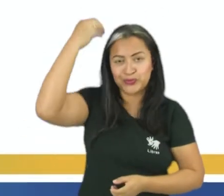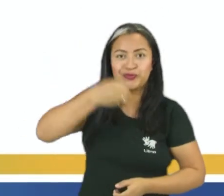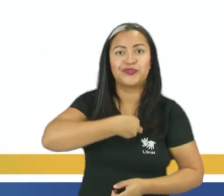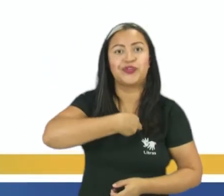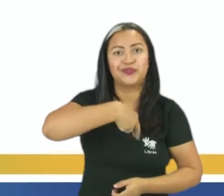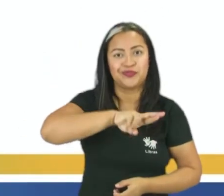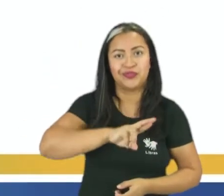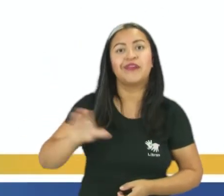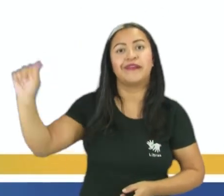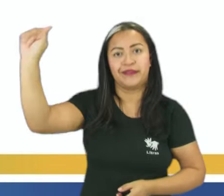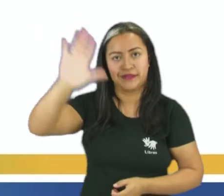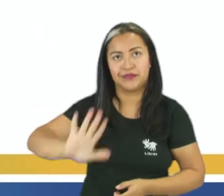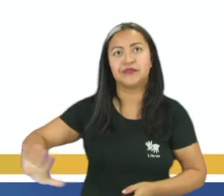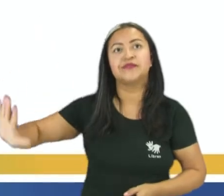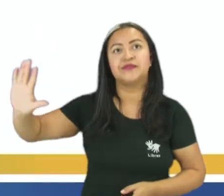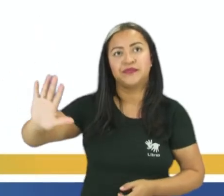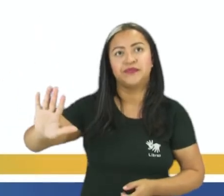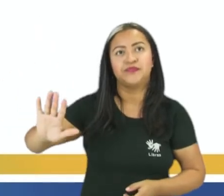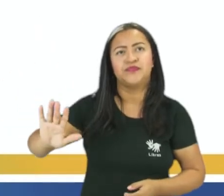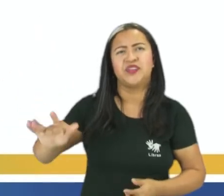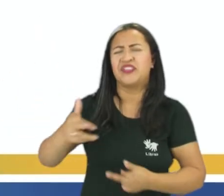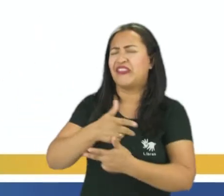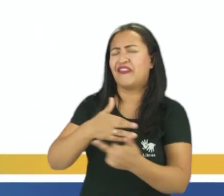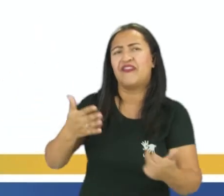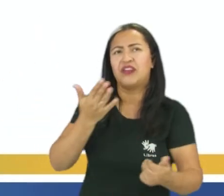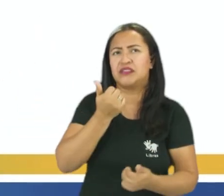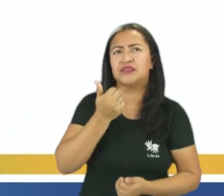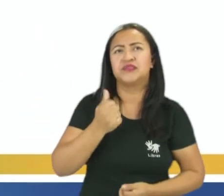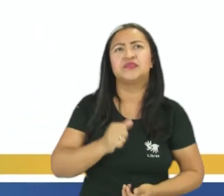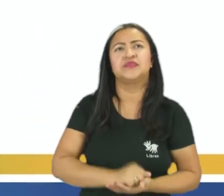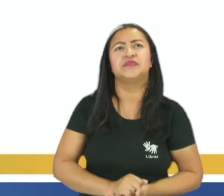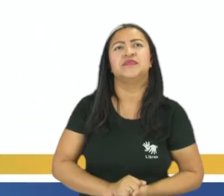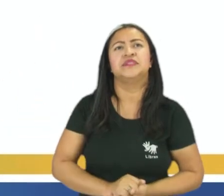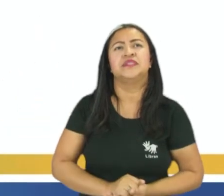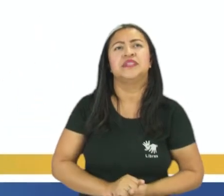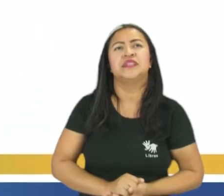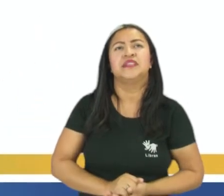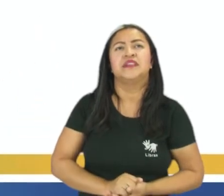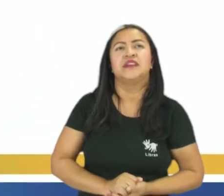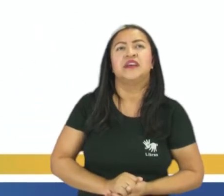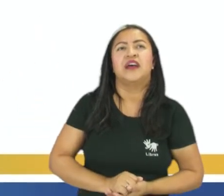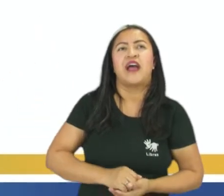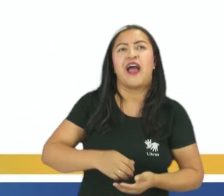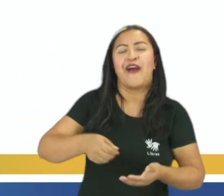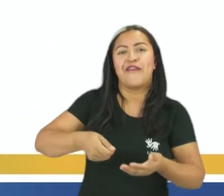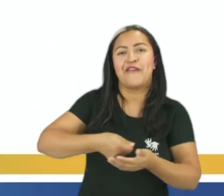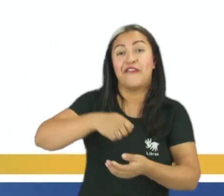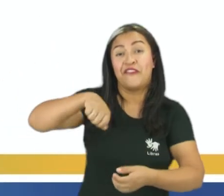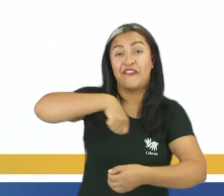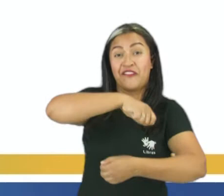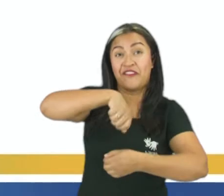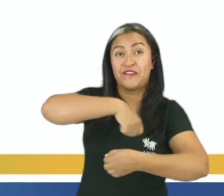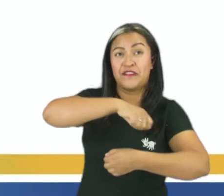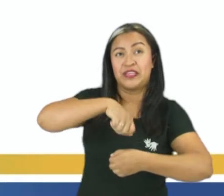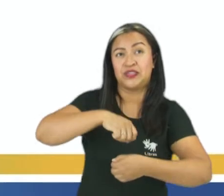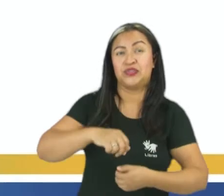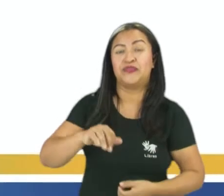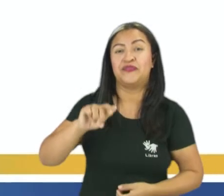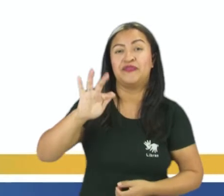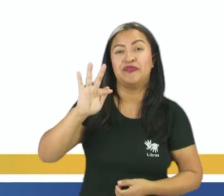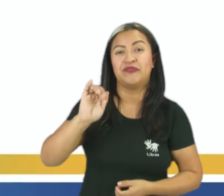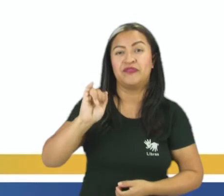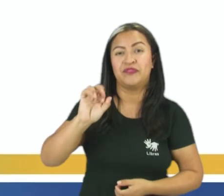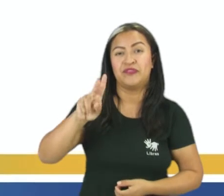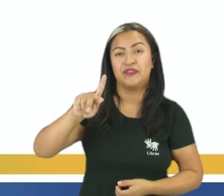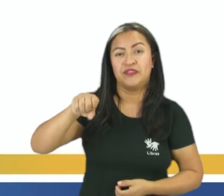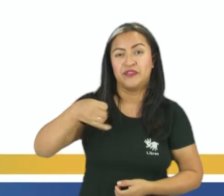que são aí o pirão, o angu, a feijoada, né, e a feijoada tem um contexto histórico, né, por conta aí da alimentação que a